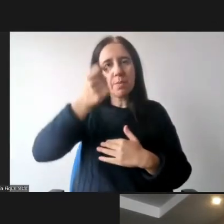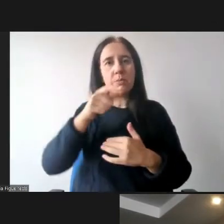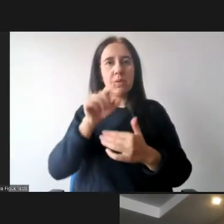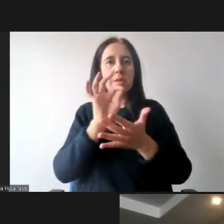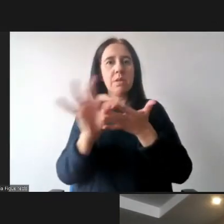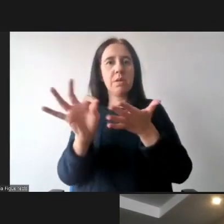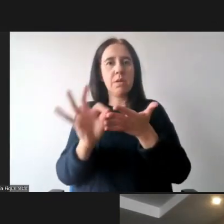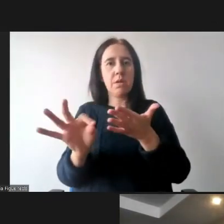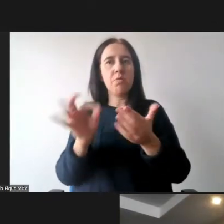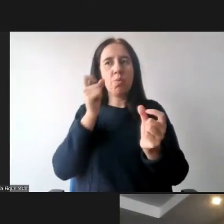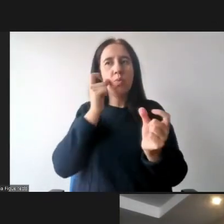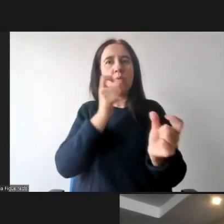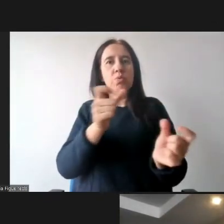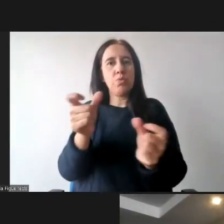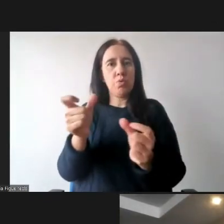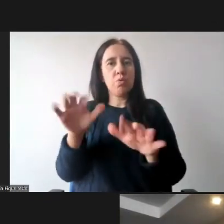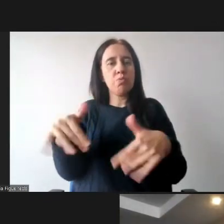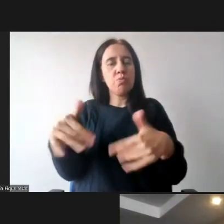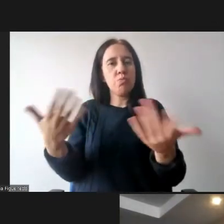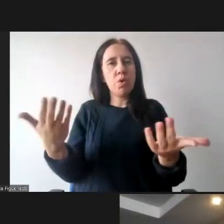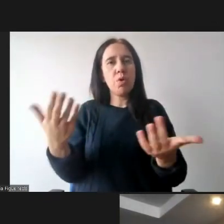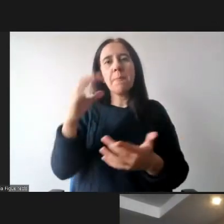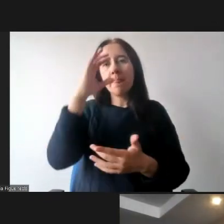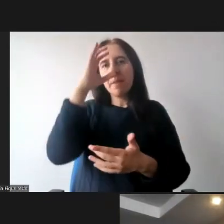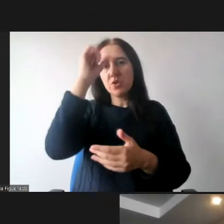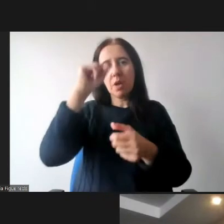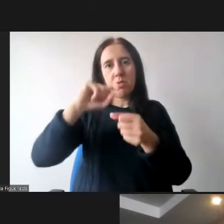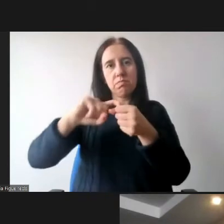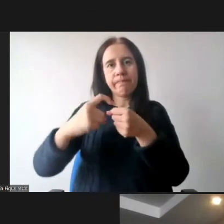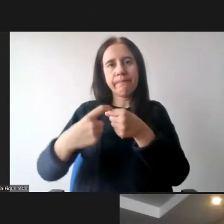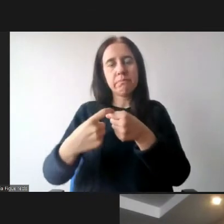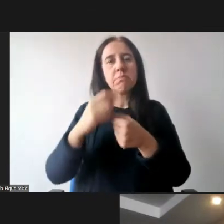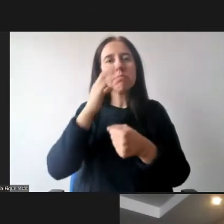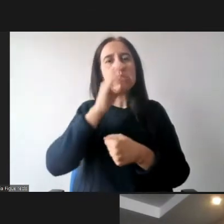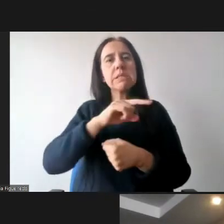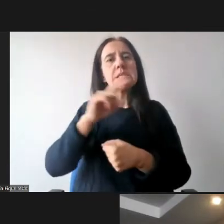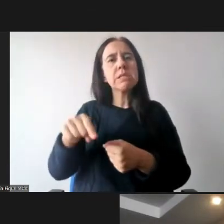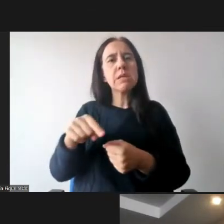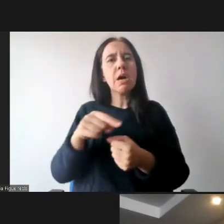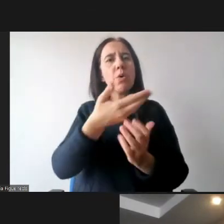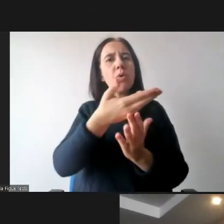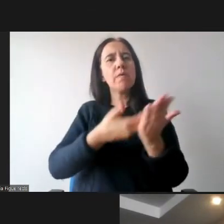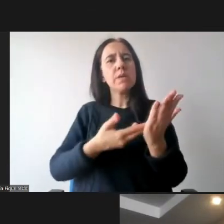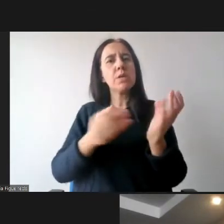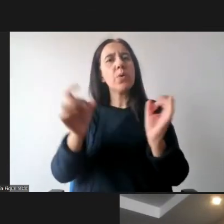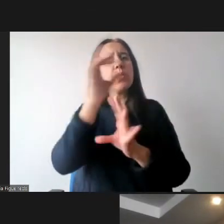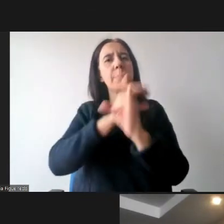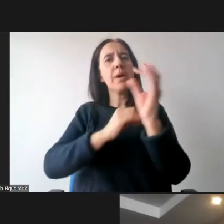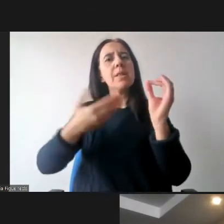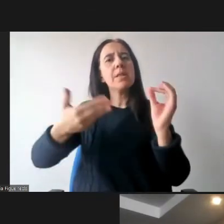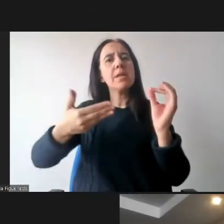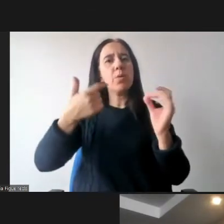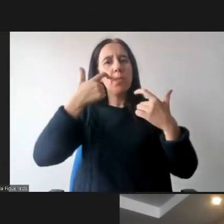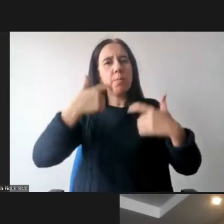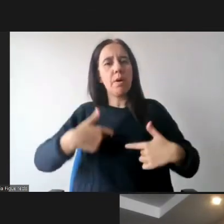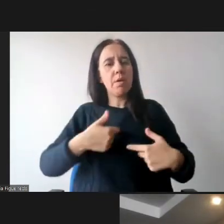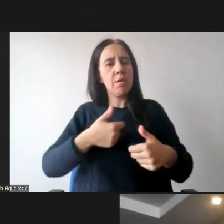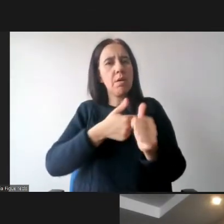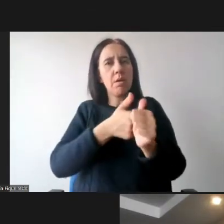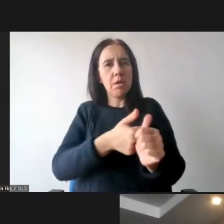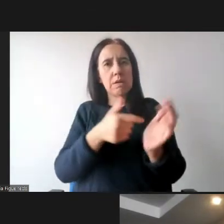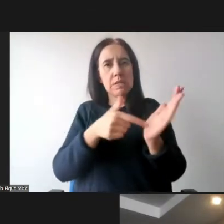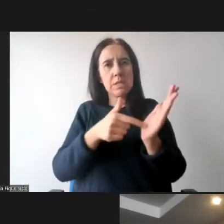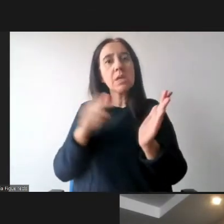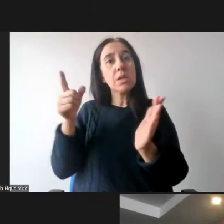de controle da atuação dos Estados-membros à luz da Convenção Europeia dos Direitos Humanos, que é utilizado pelo